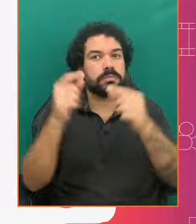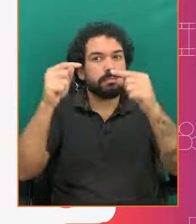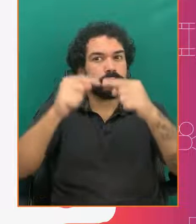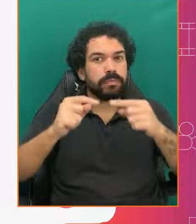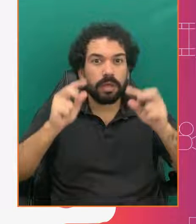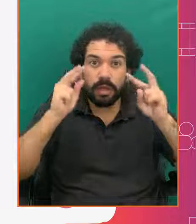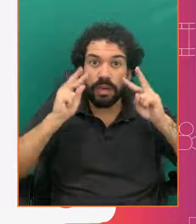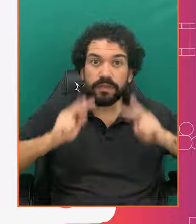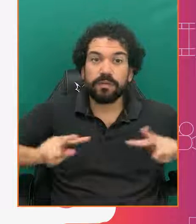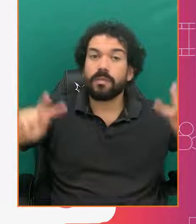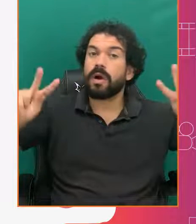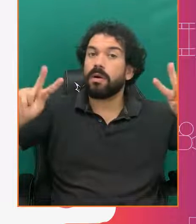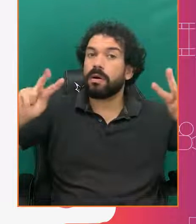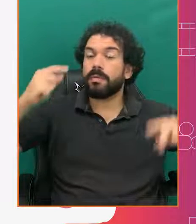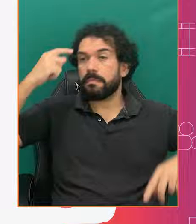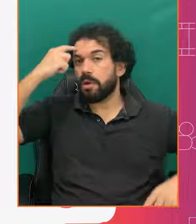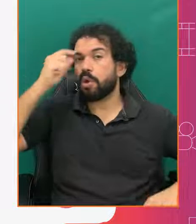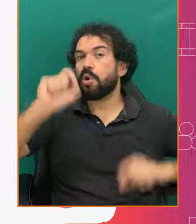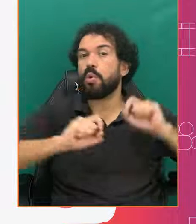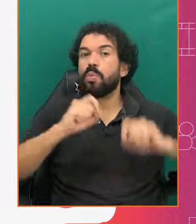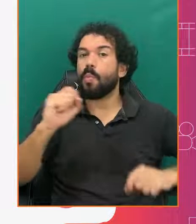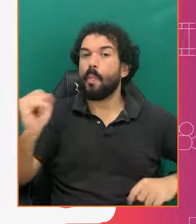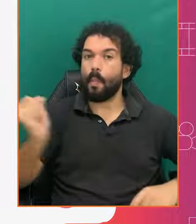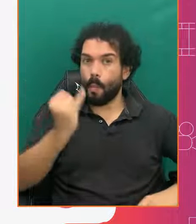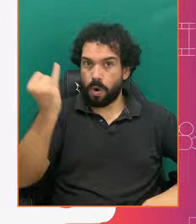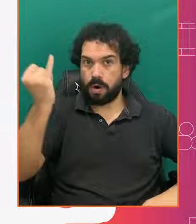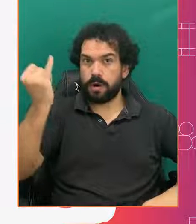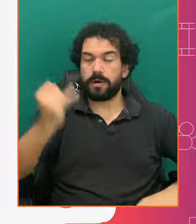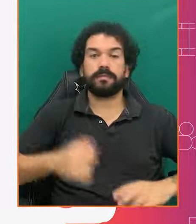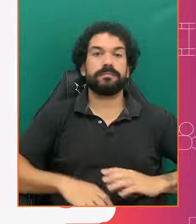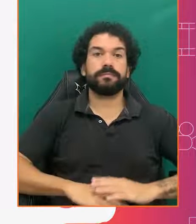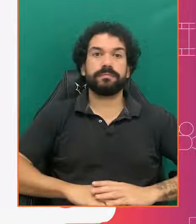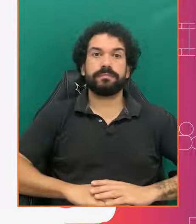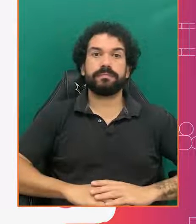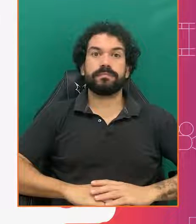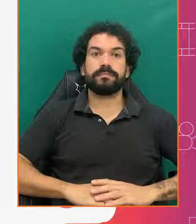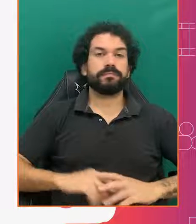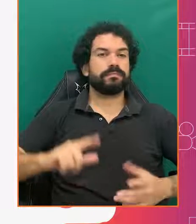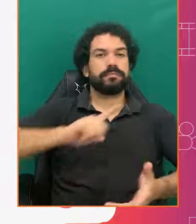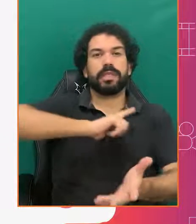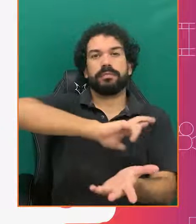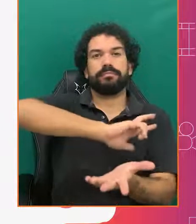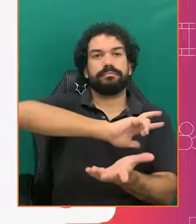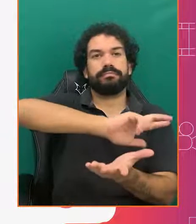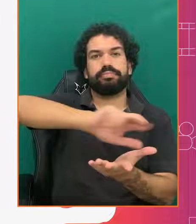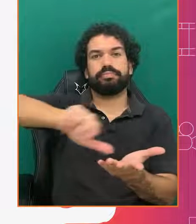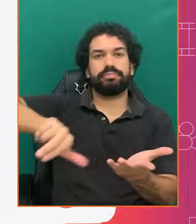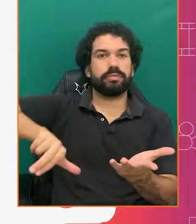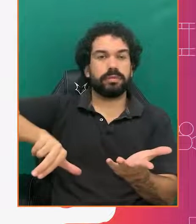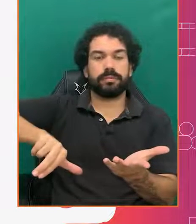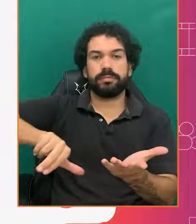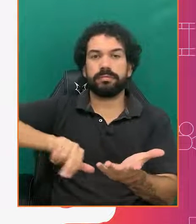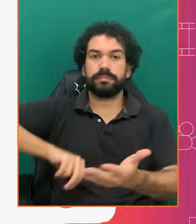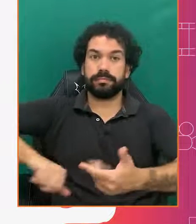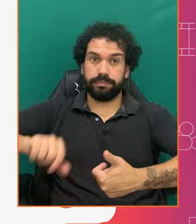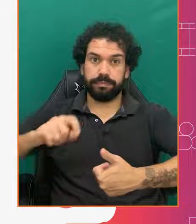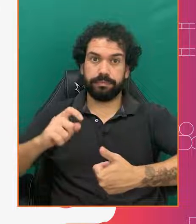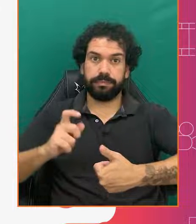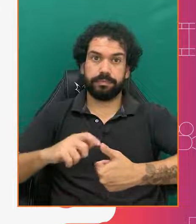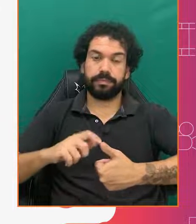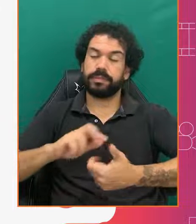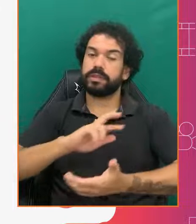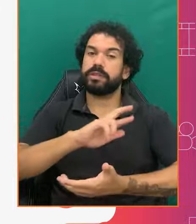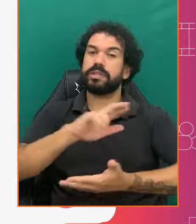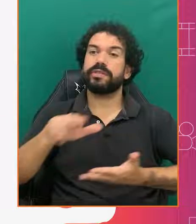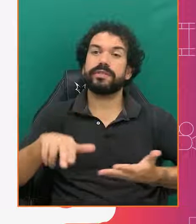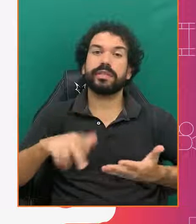elementos visuais considerados importantes. E isso abrange diferentes coisas, como